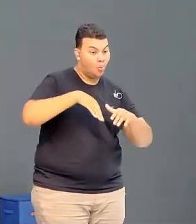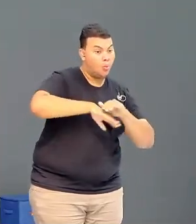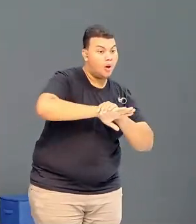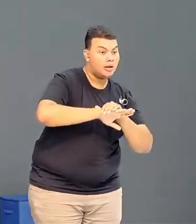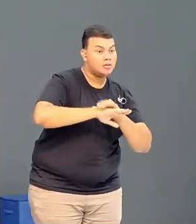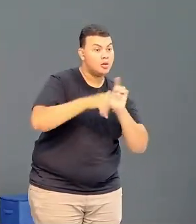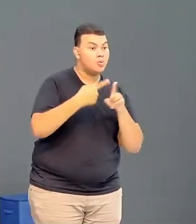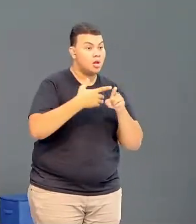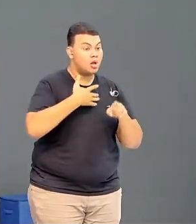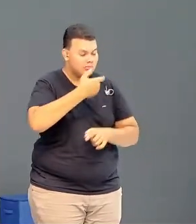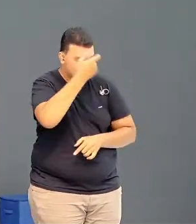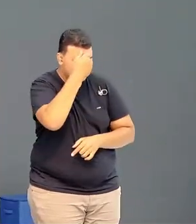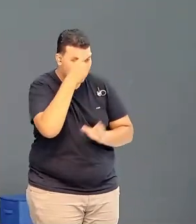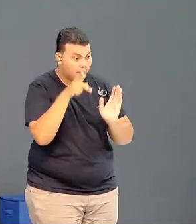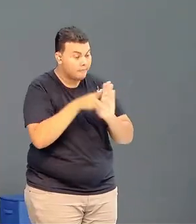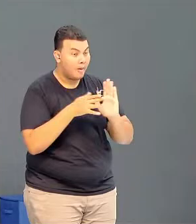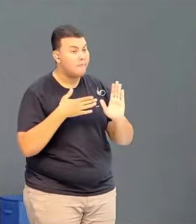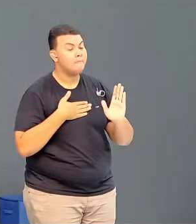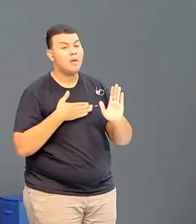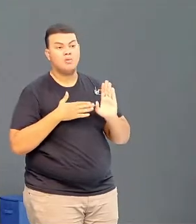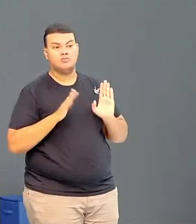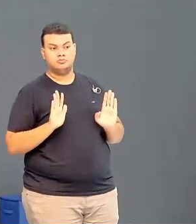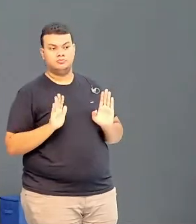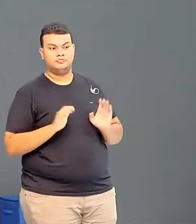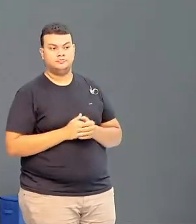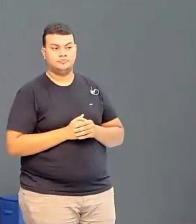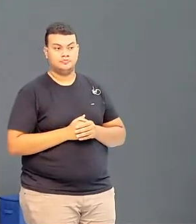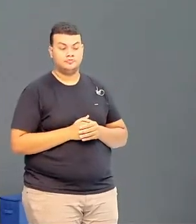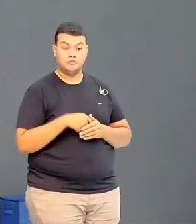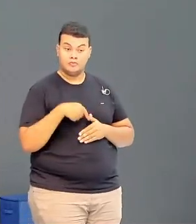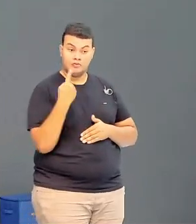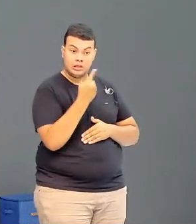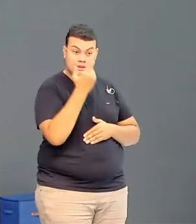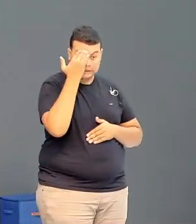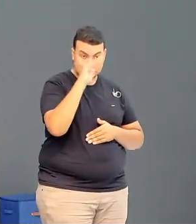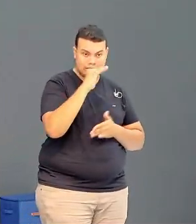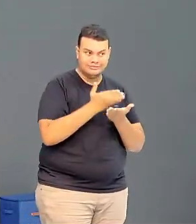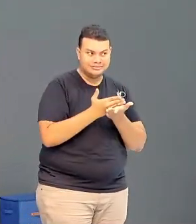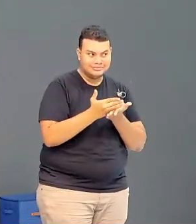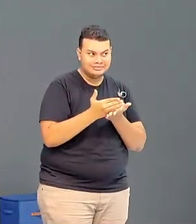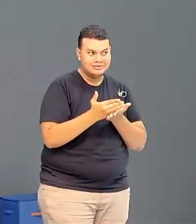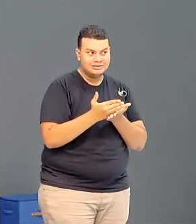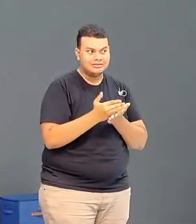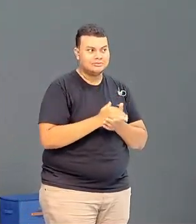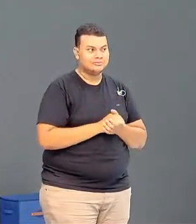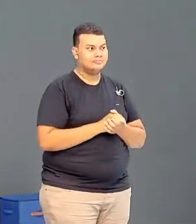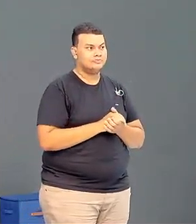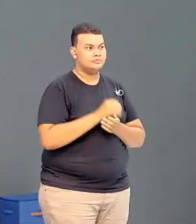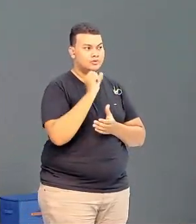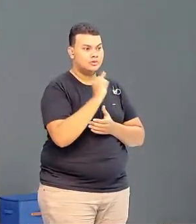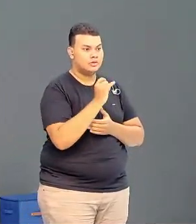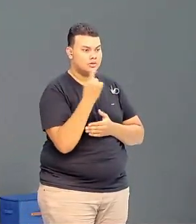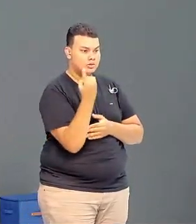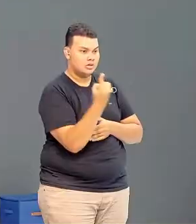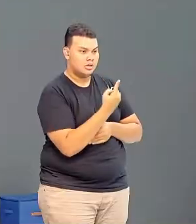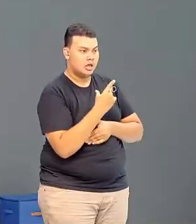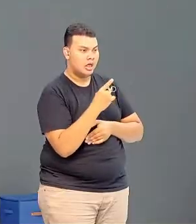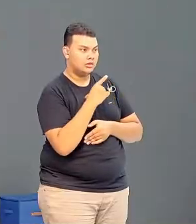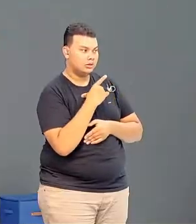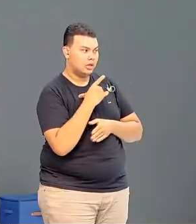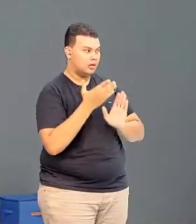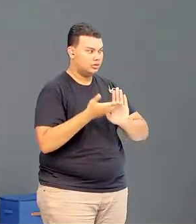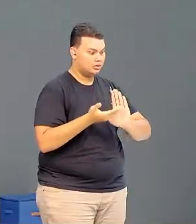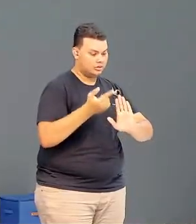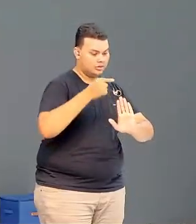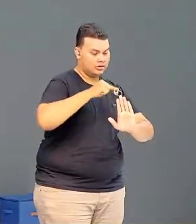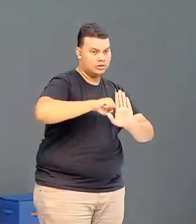pertence. Eu tenho posse daquilo. Entenda o princípio, tá? Quando algo está dentro de uma